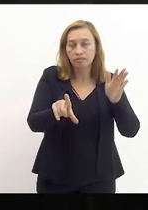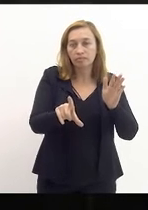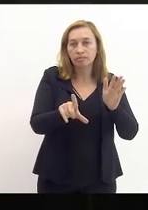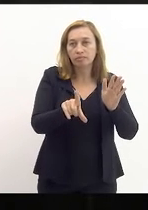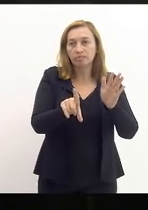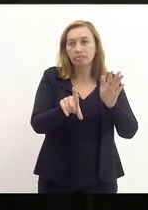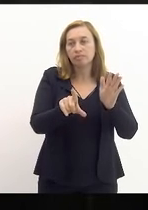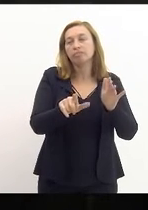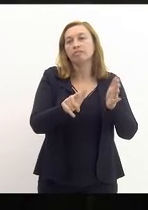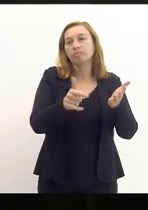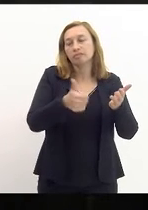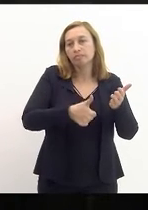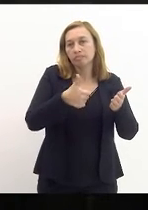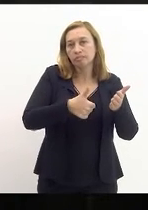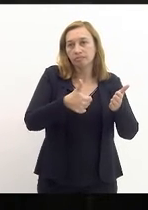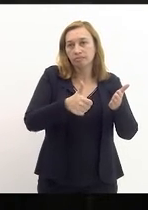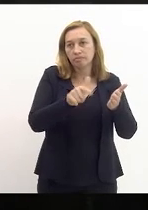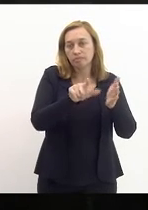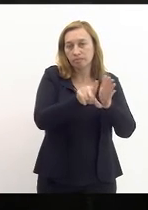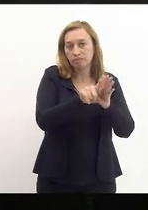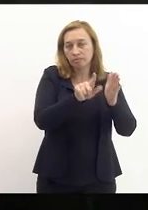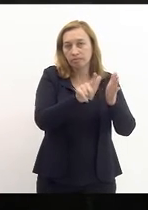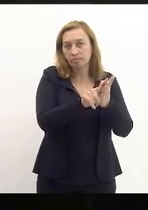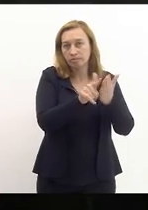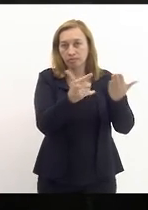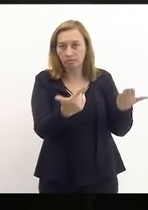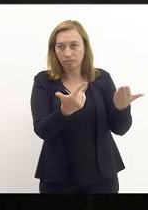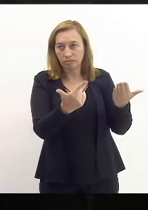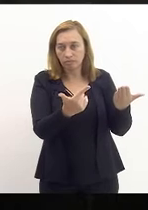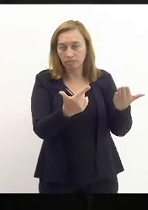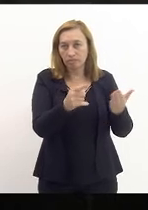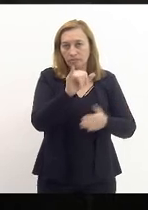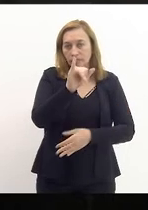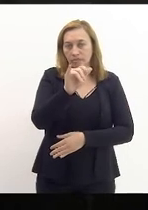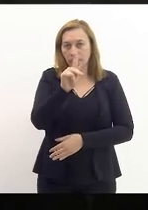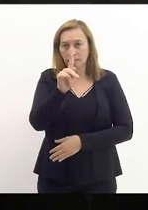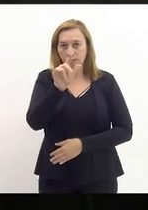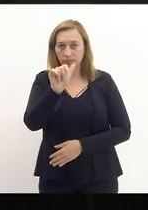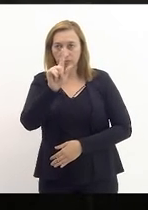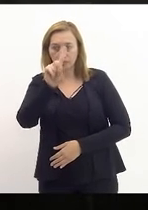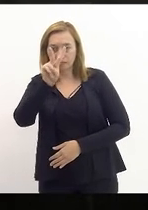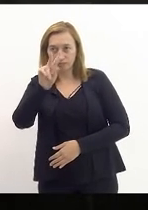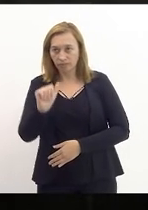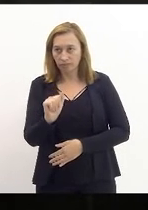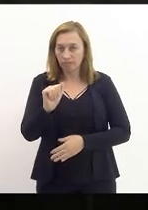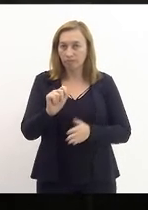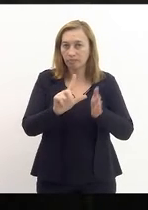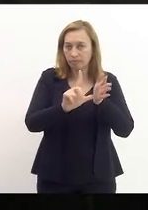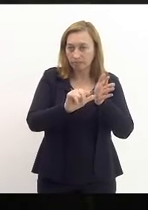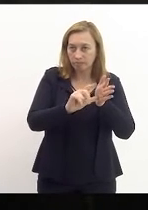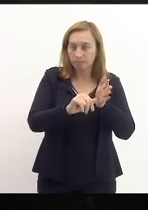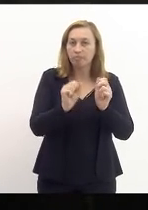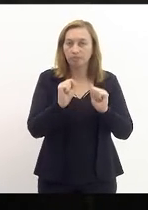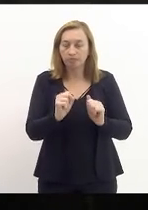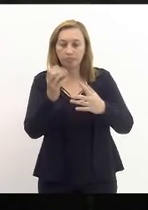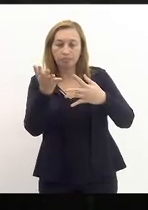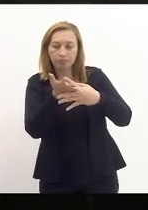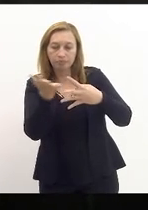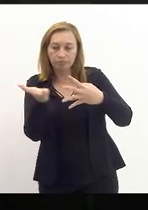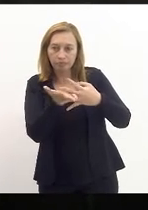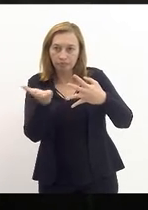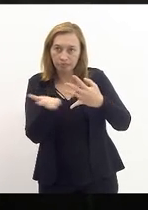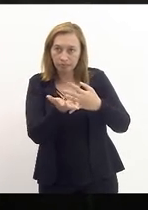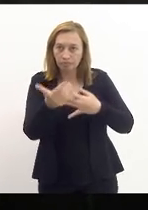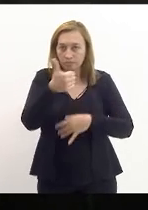Presidente IPVA atrasado poderá ser parcelado em